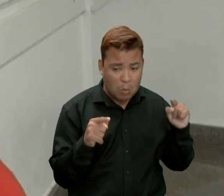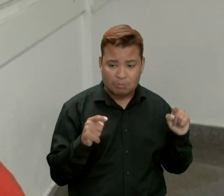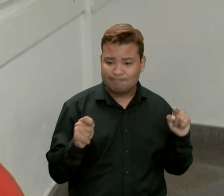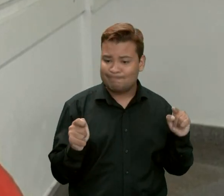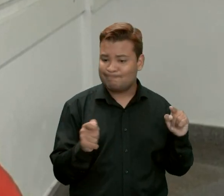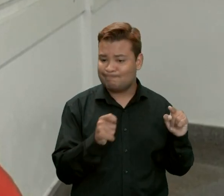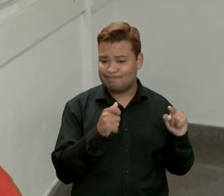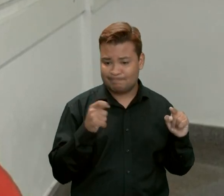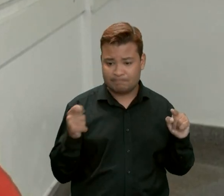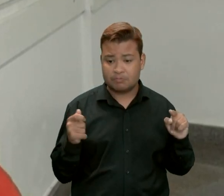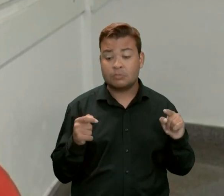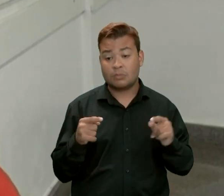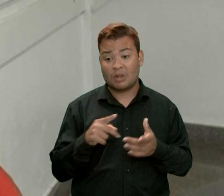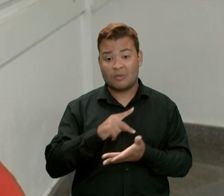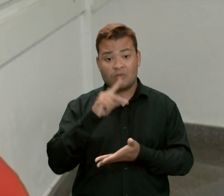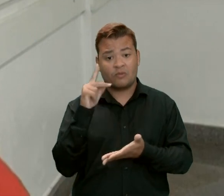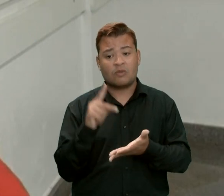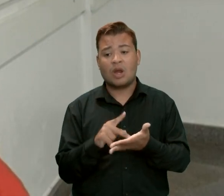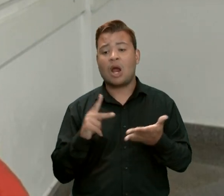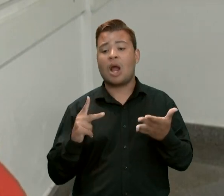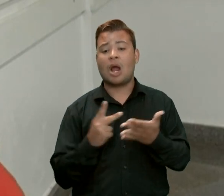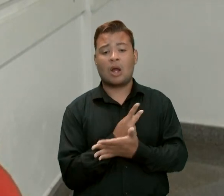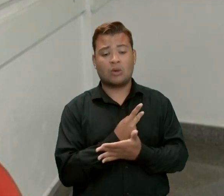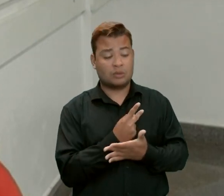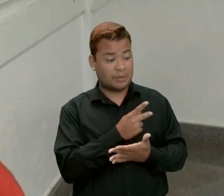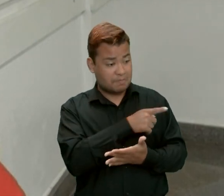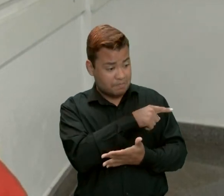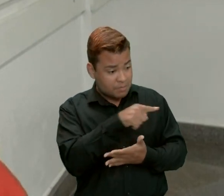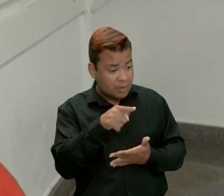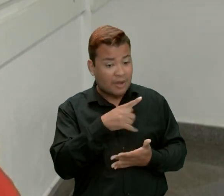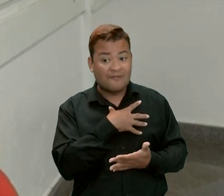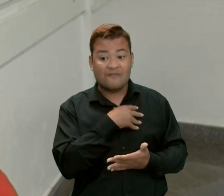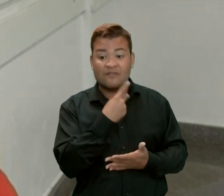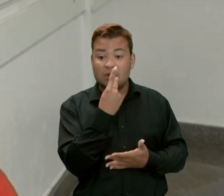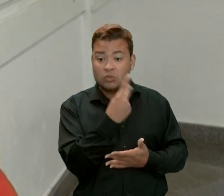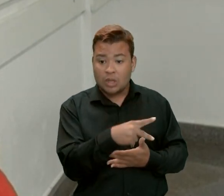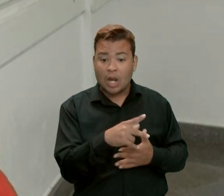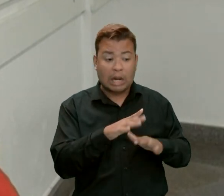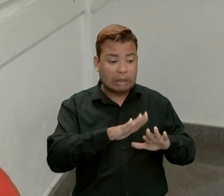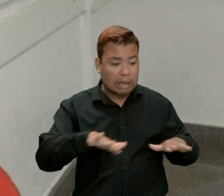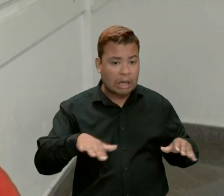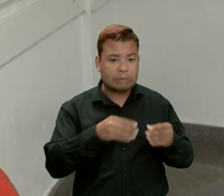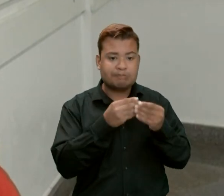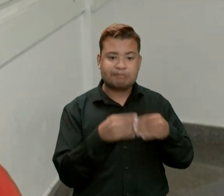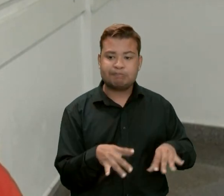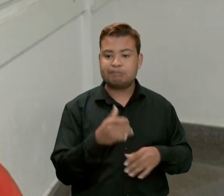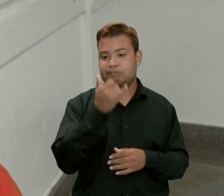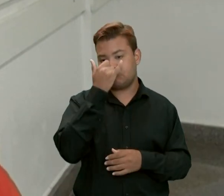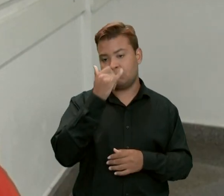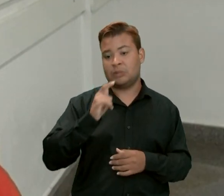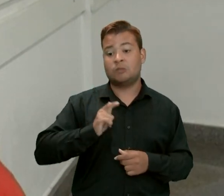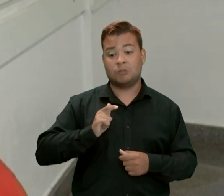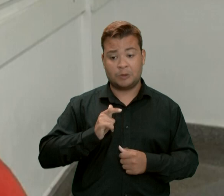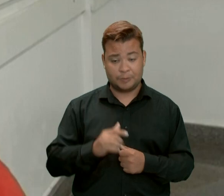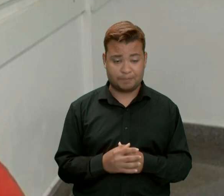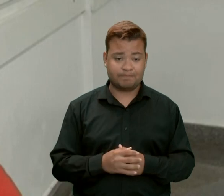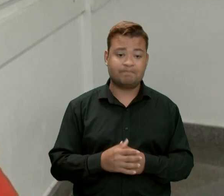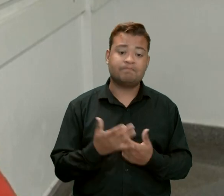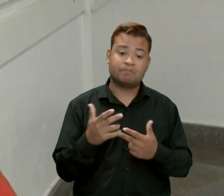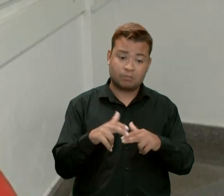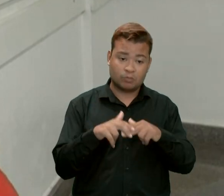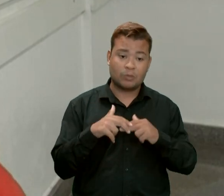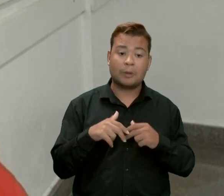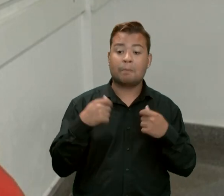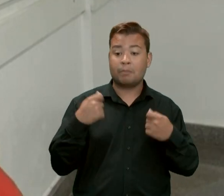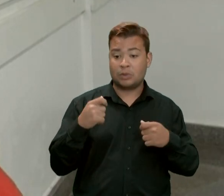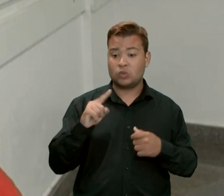isso, claro, afeta a vida dos filhos dessas pessoas, das crianças, dessas famílias. E é preciso que a gente tenha